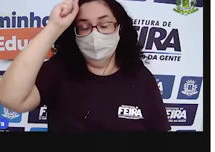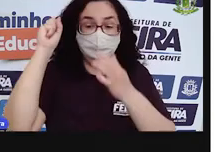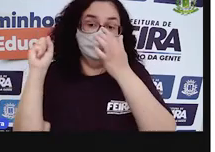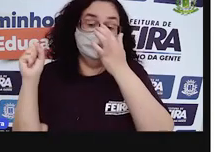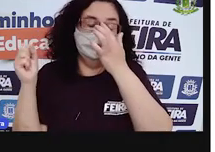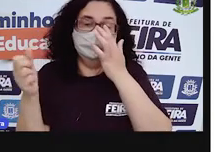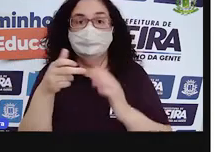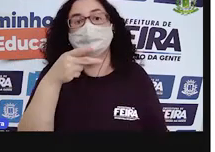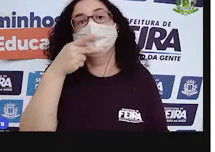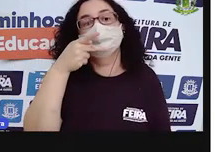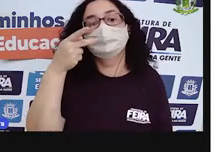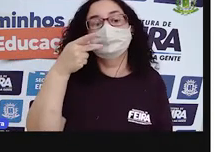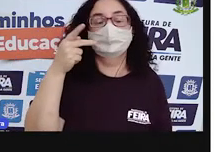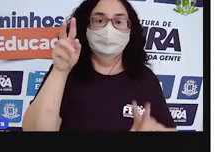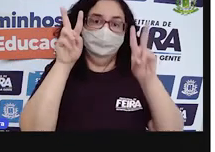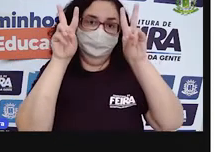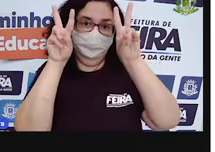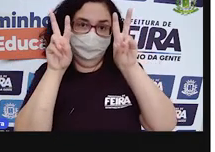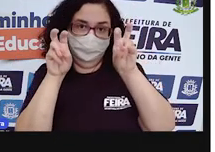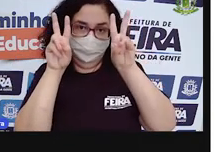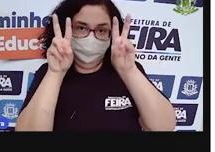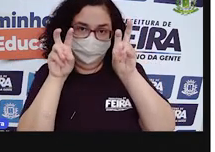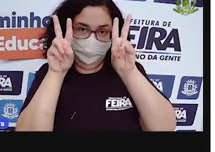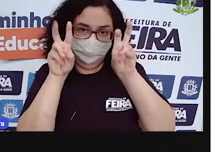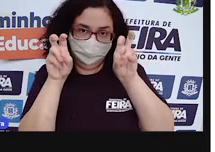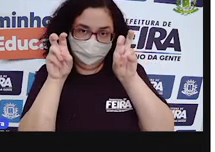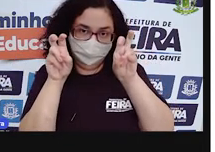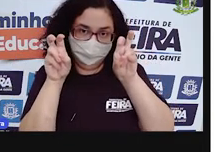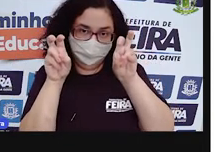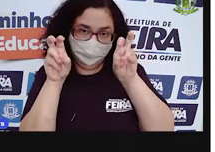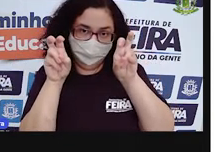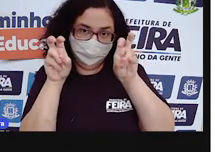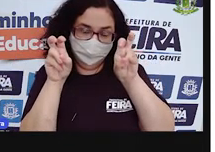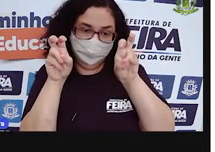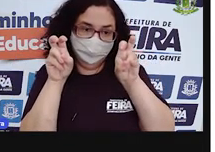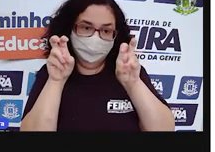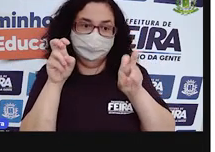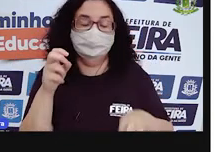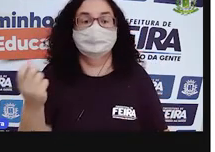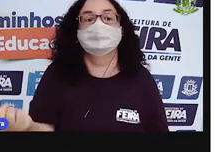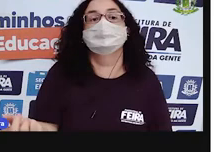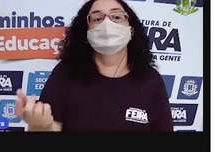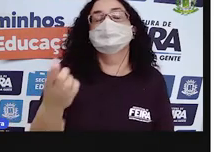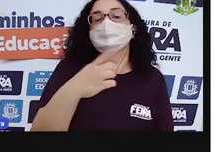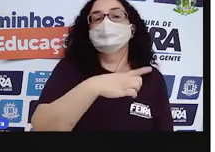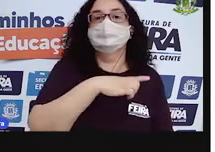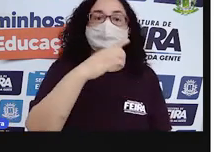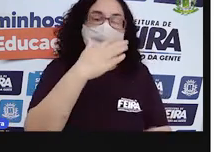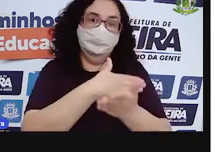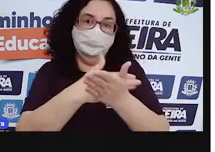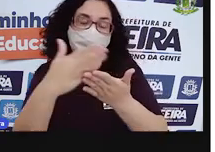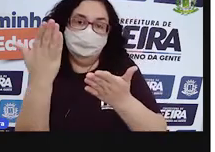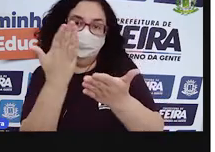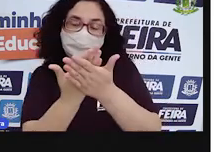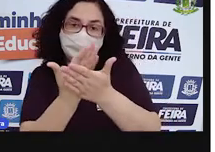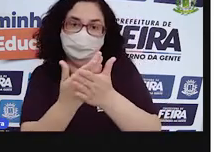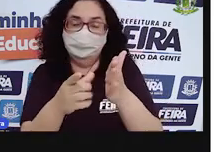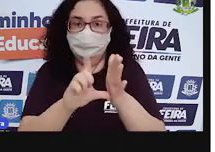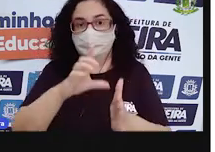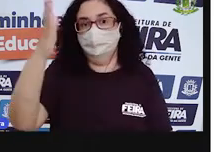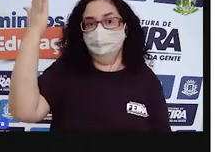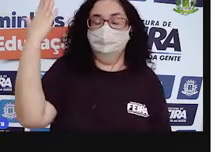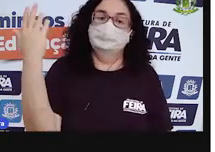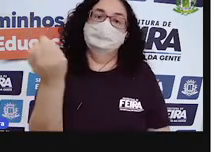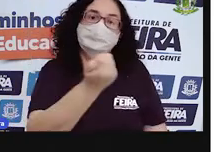ainda falando do tema é que a gente já começou na aula anterior